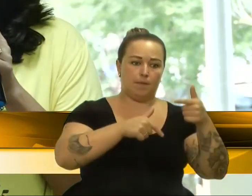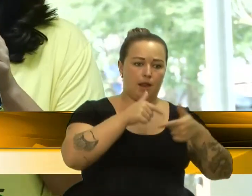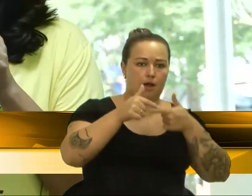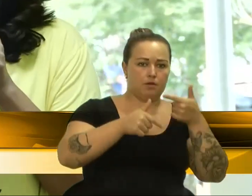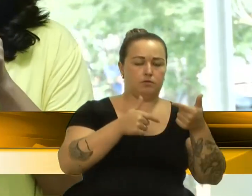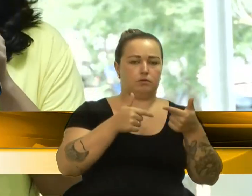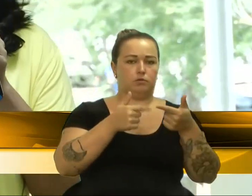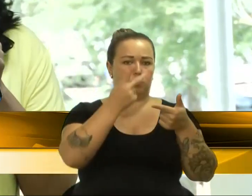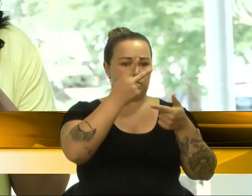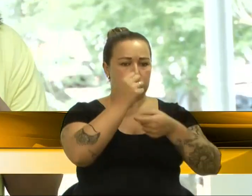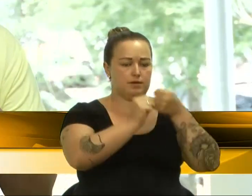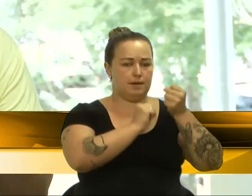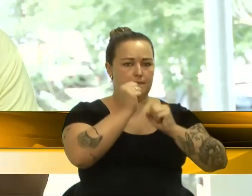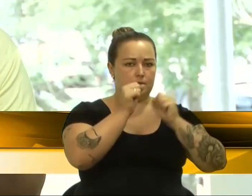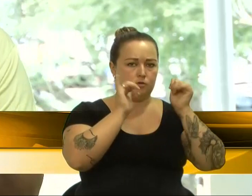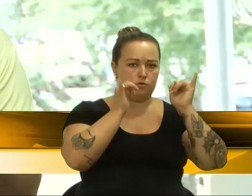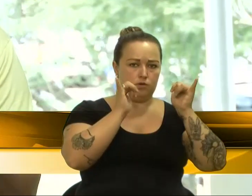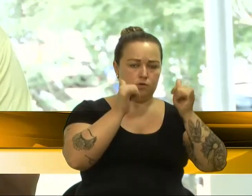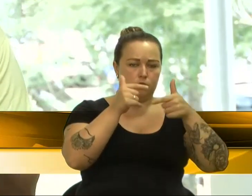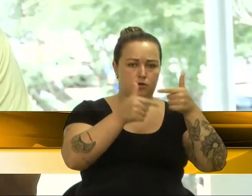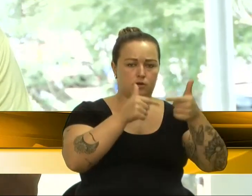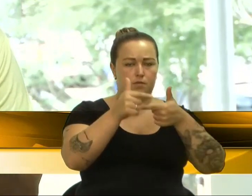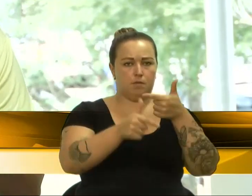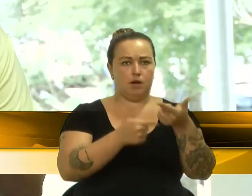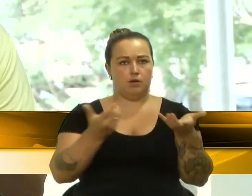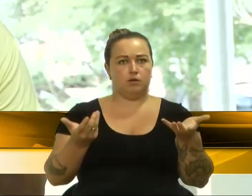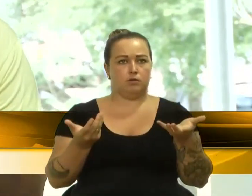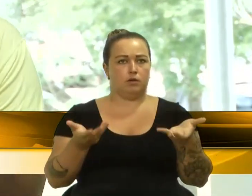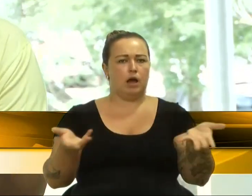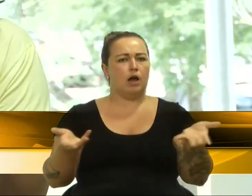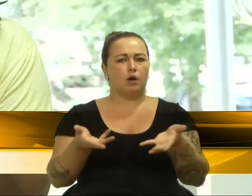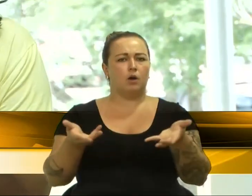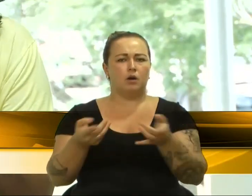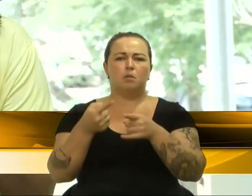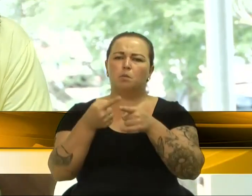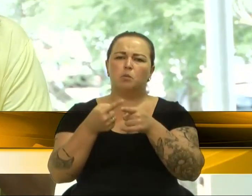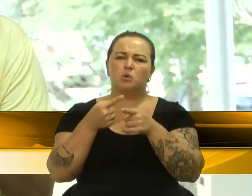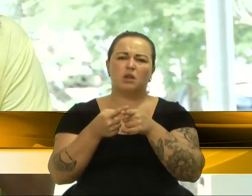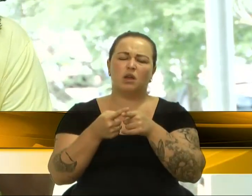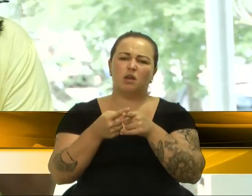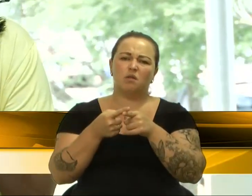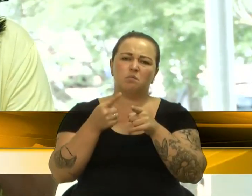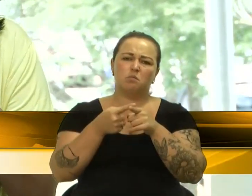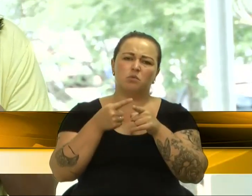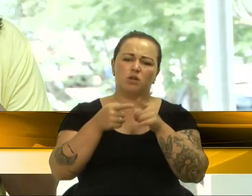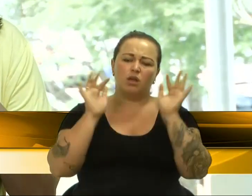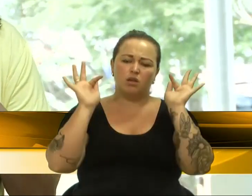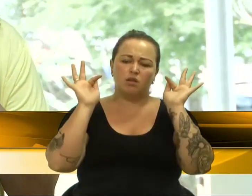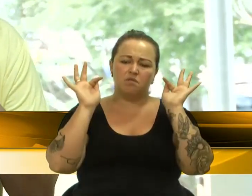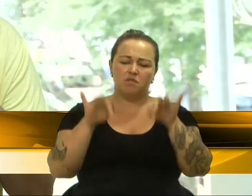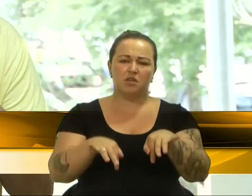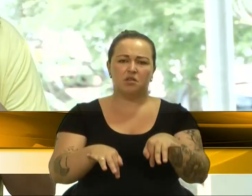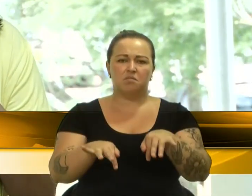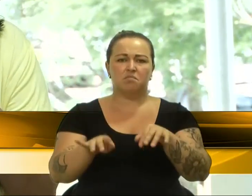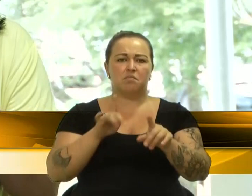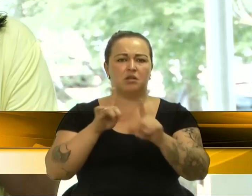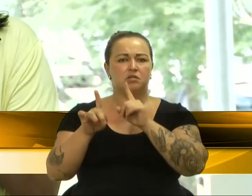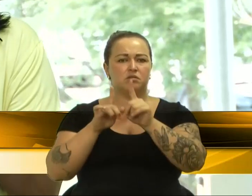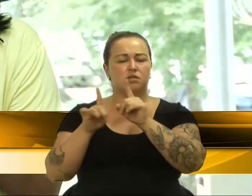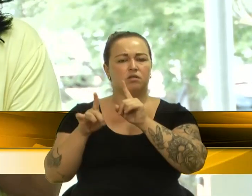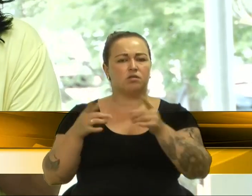poderia sim ocorrer de ter apenas uma. Então, o que baseou, o que foi de tão forte que